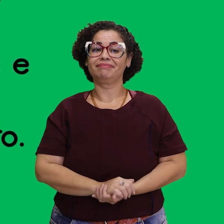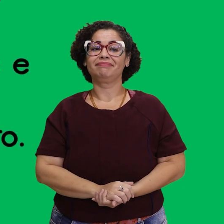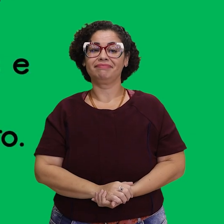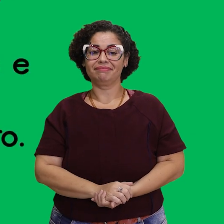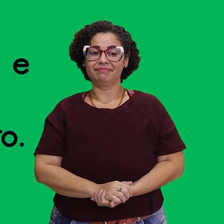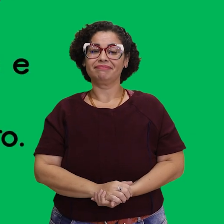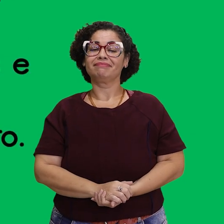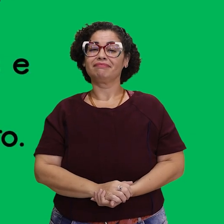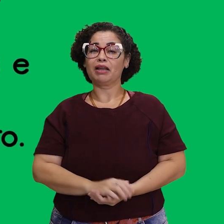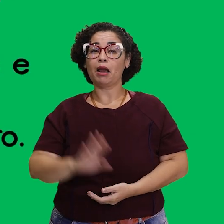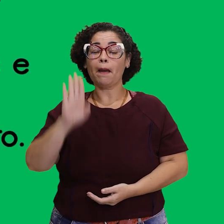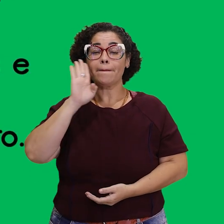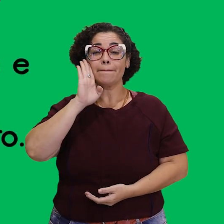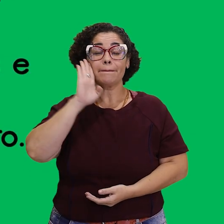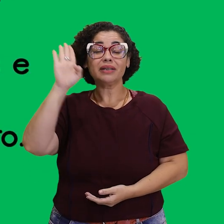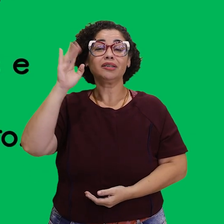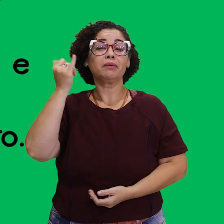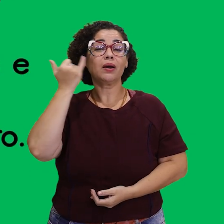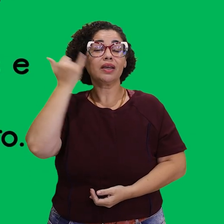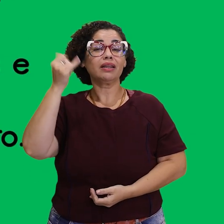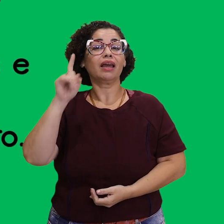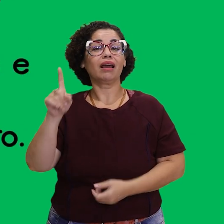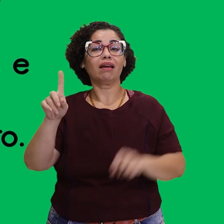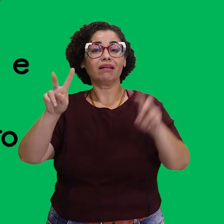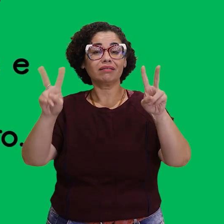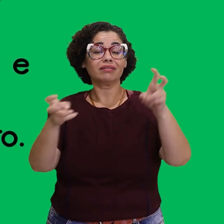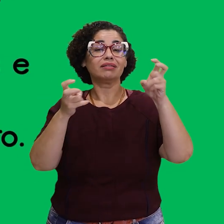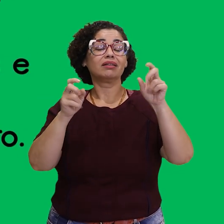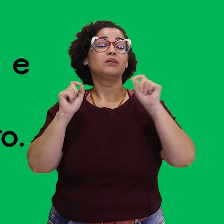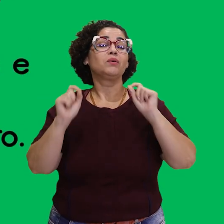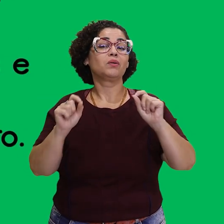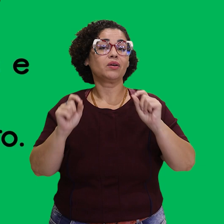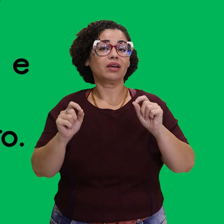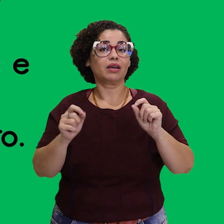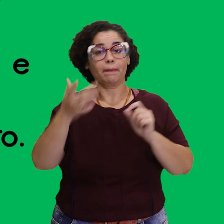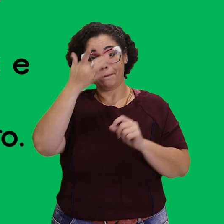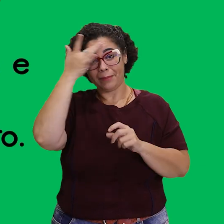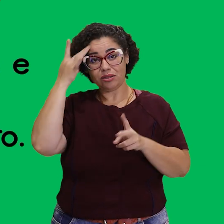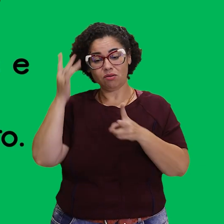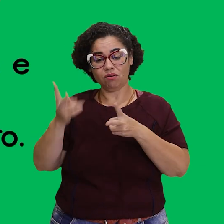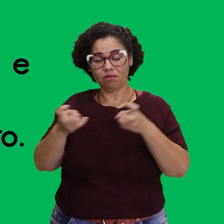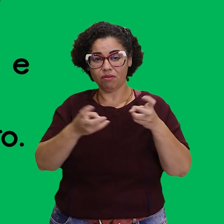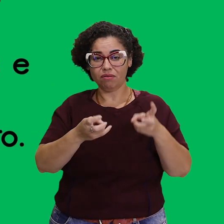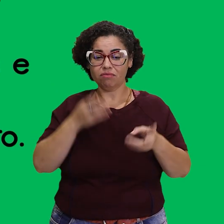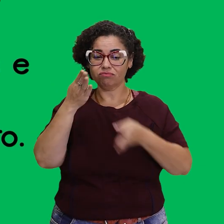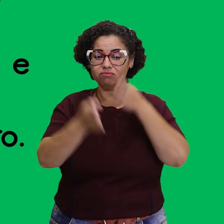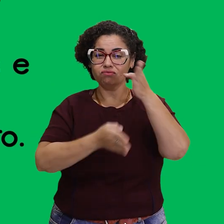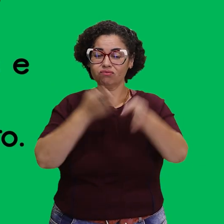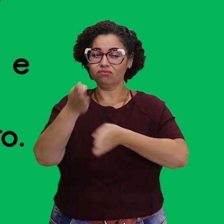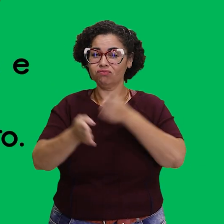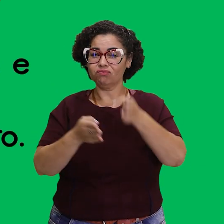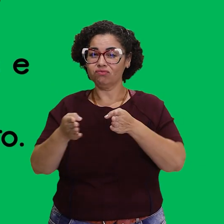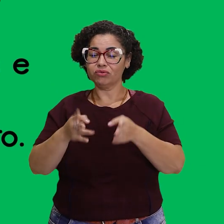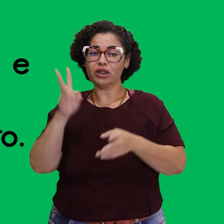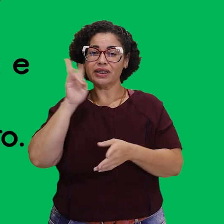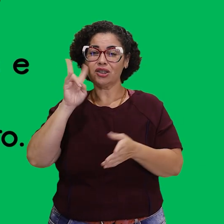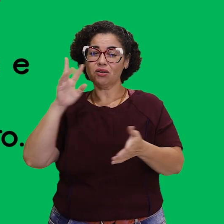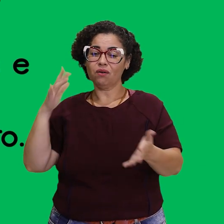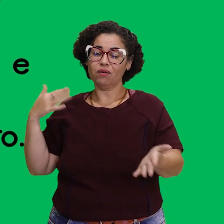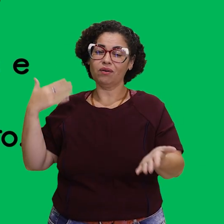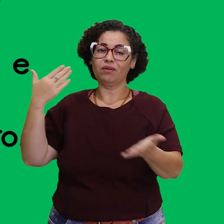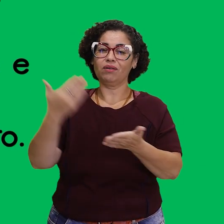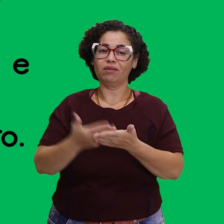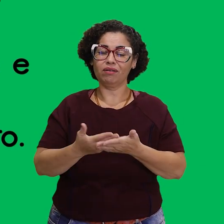e... Então a ideia principal desse parágrafo é que exploradores viajaram ao longo